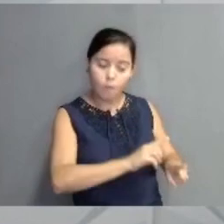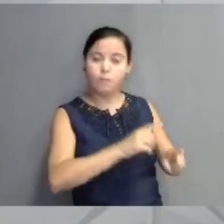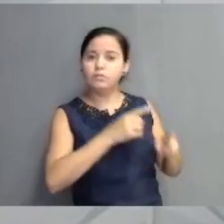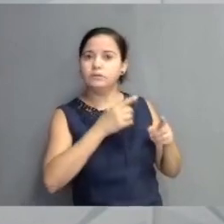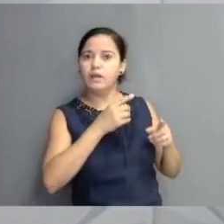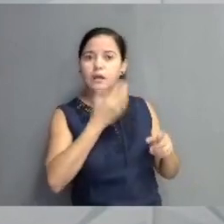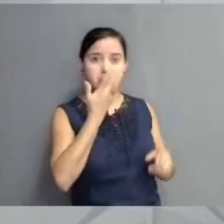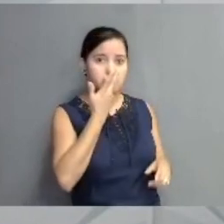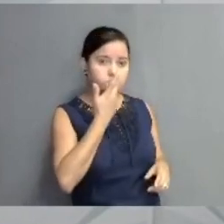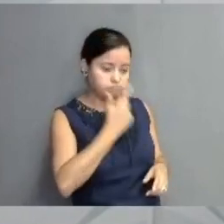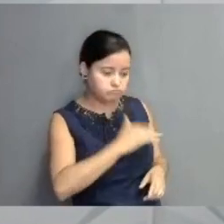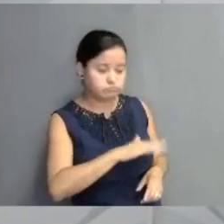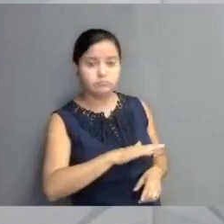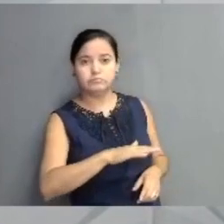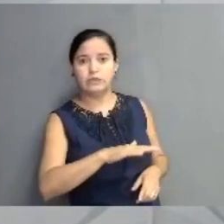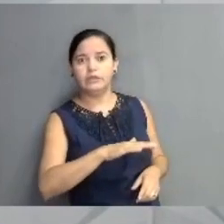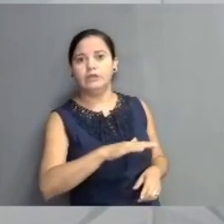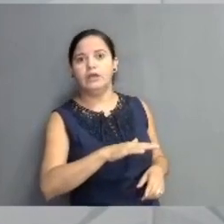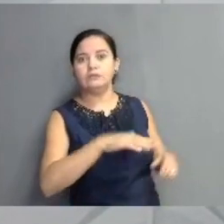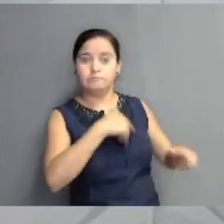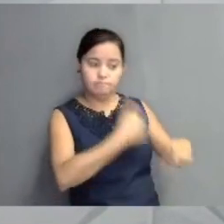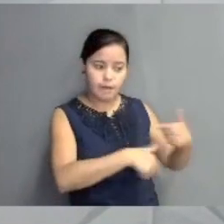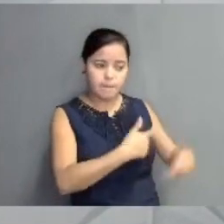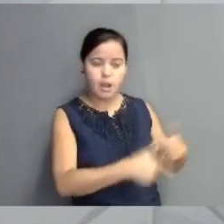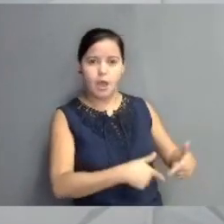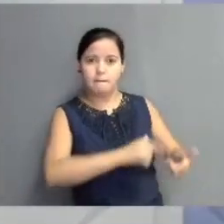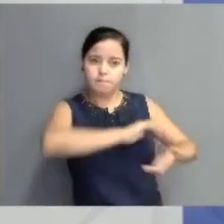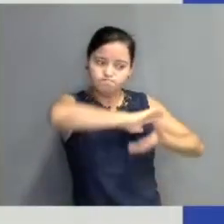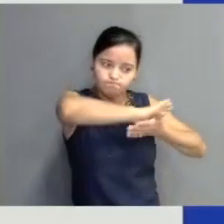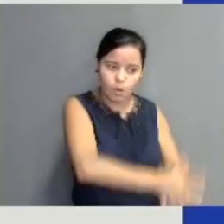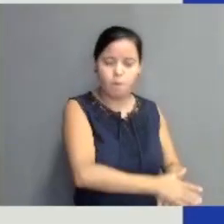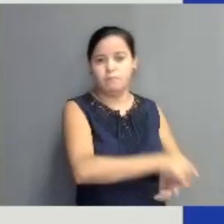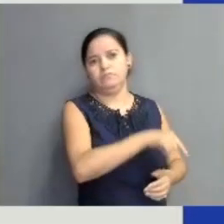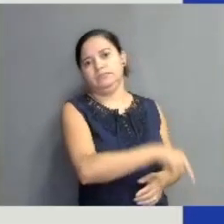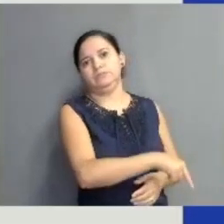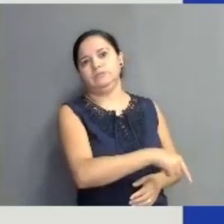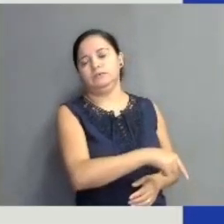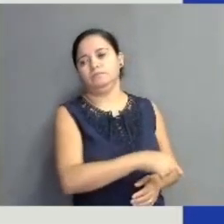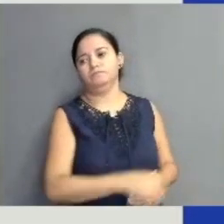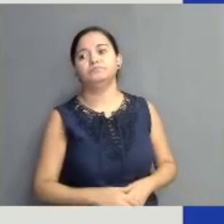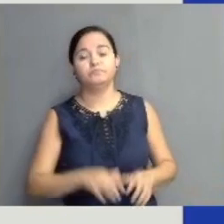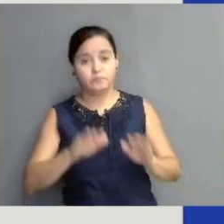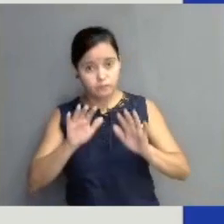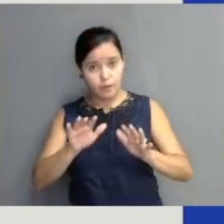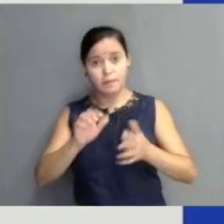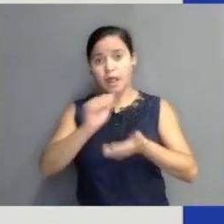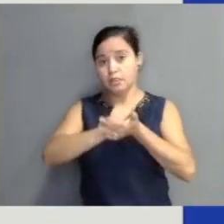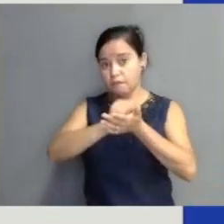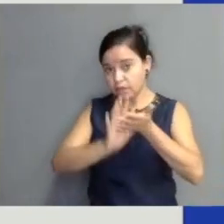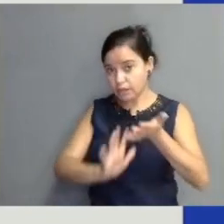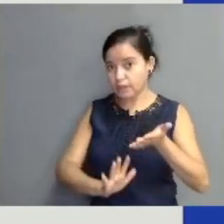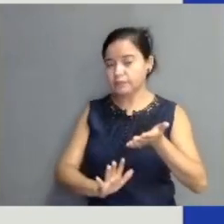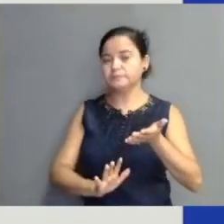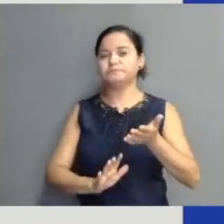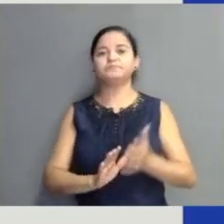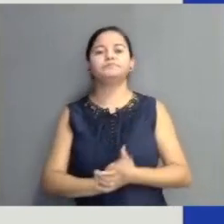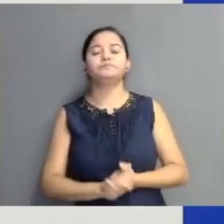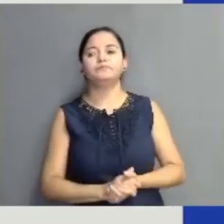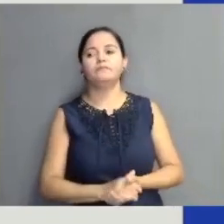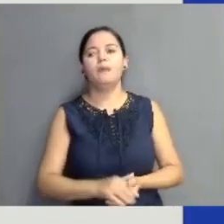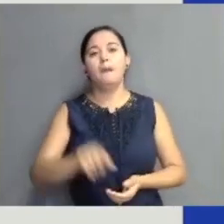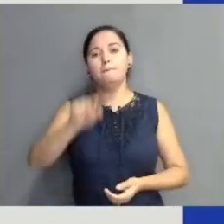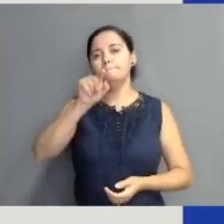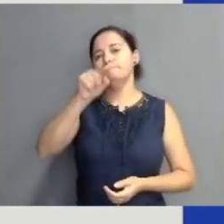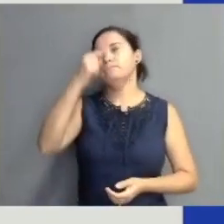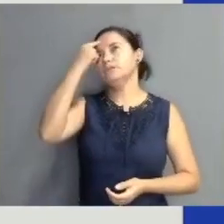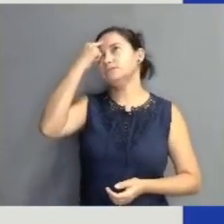de exploração, tá certo? Então, ó, vamos ao nosso exercício, vamos aqui para a nossa telinha, pensando e